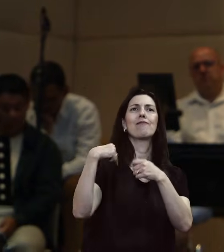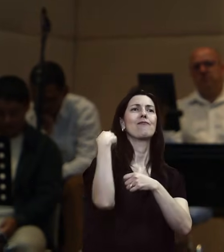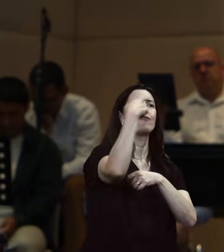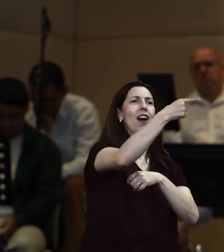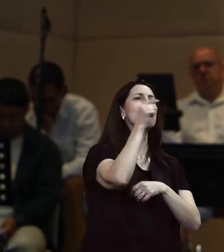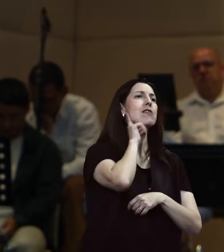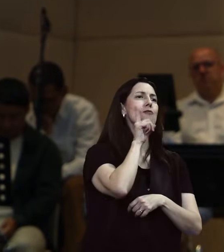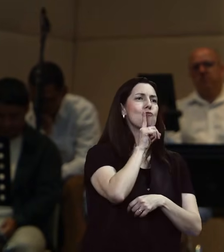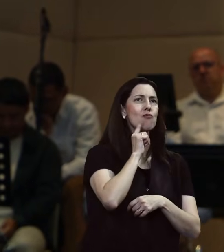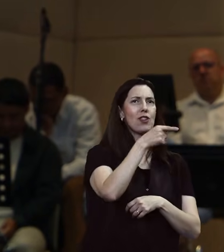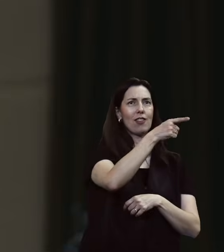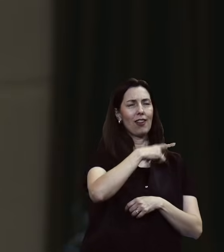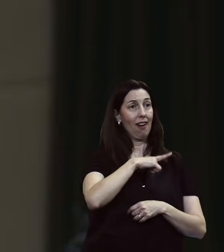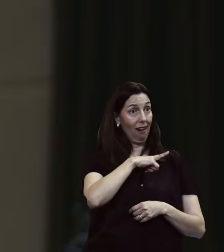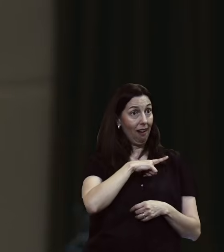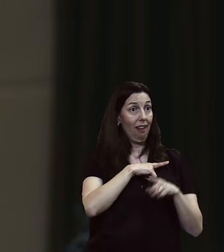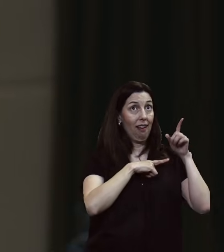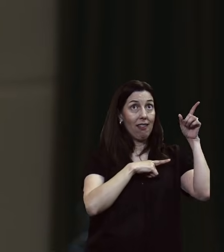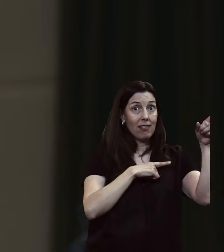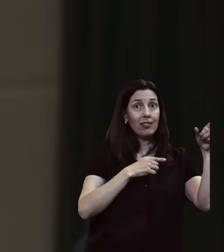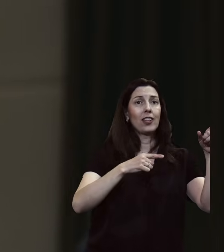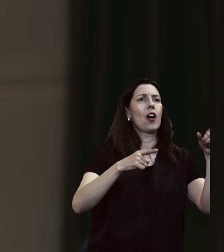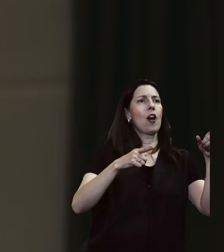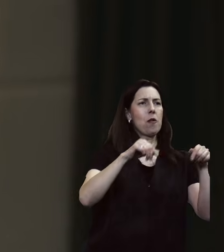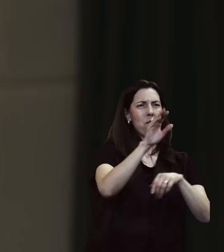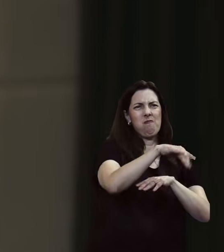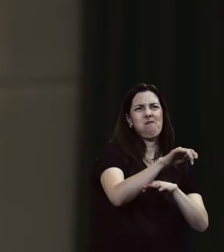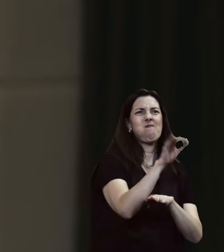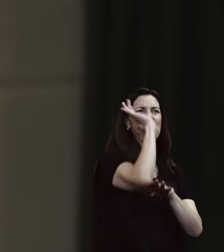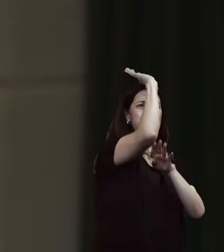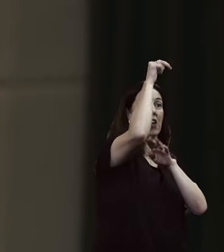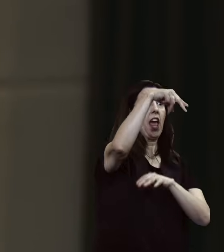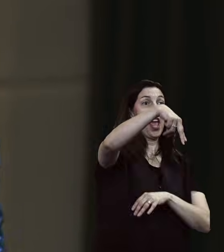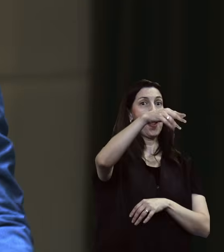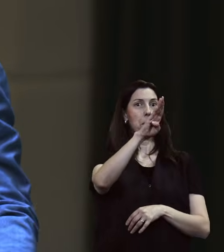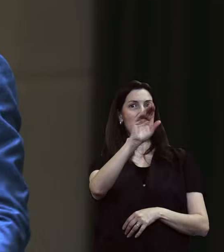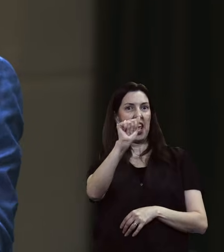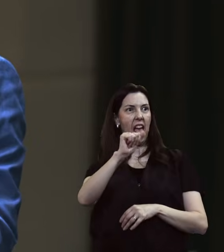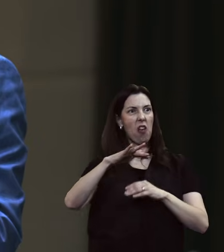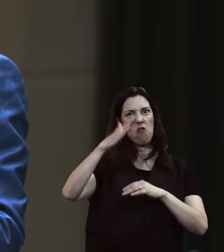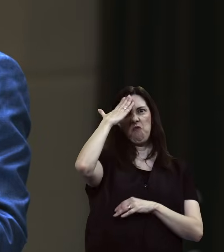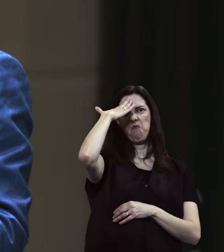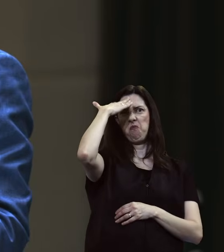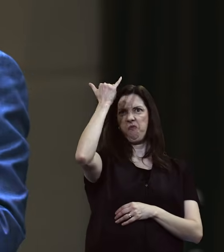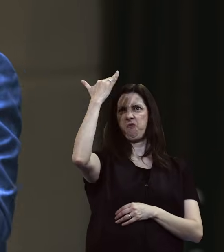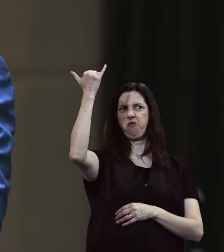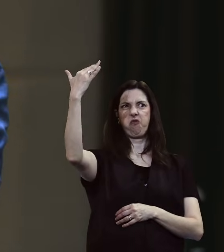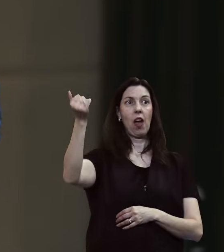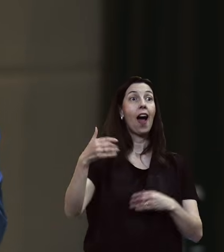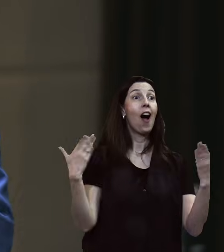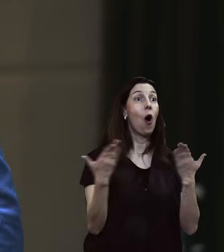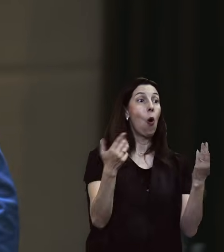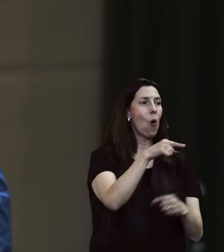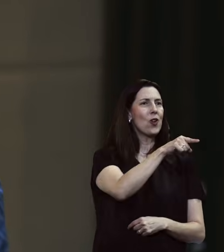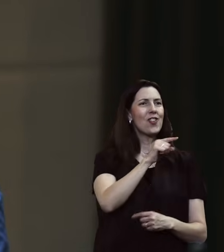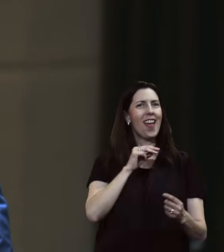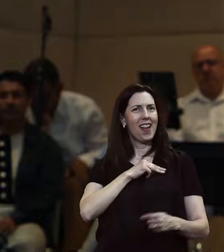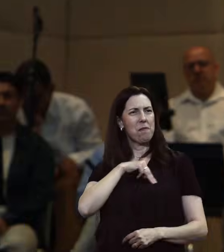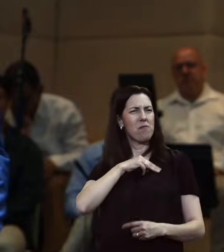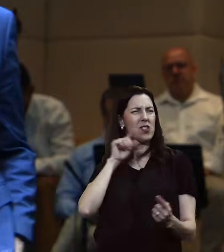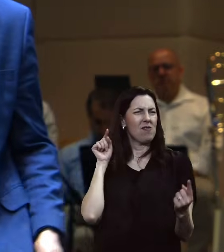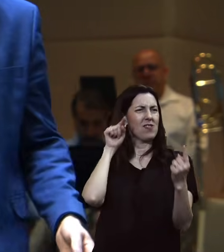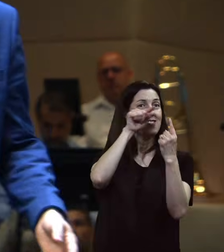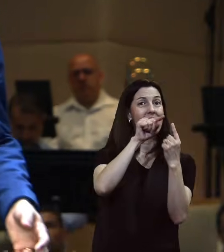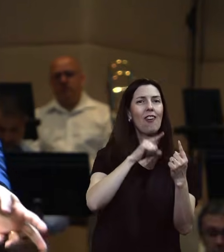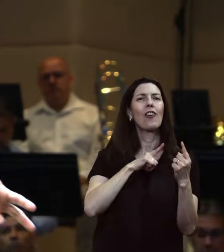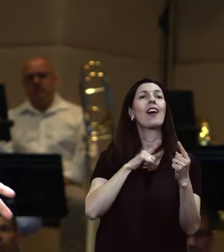uma missão, que é distribuir calçados para as crianças que não têm calçados. E é tão lindo, eu já participei desse